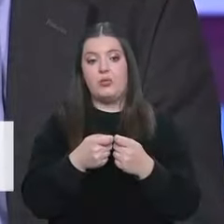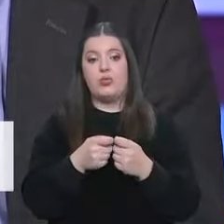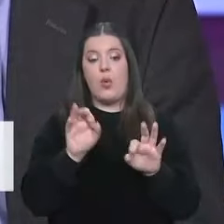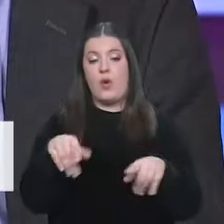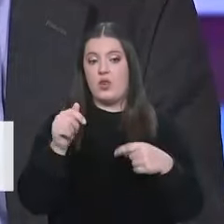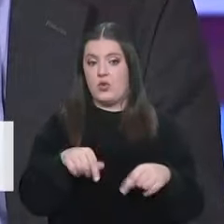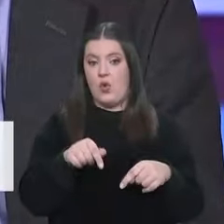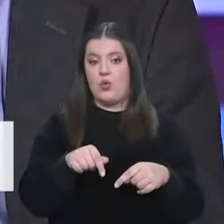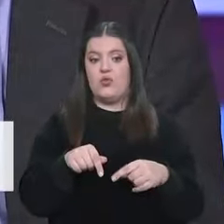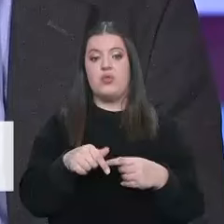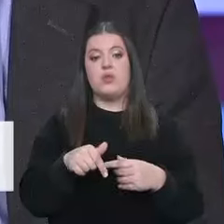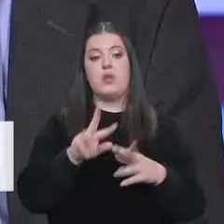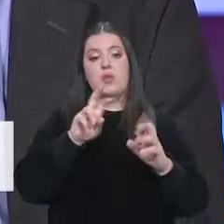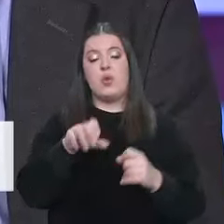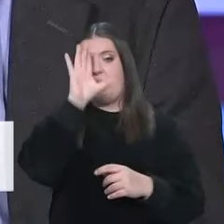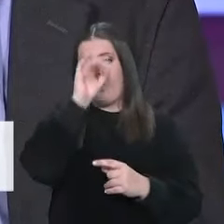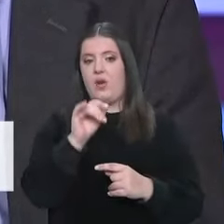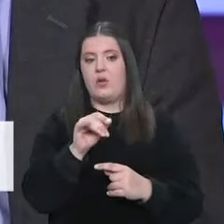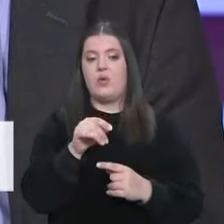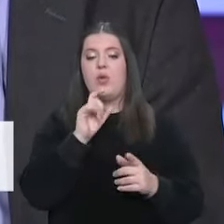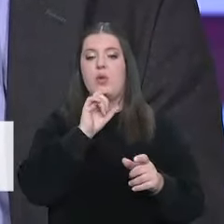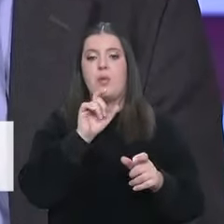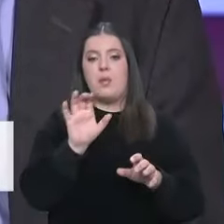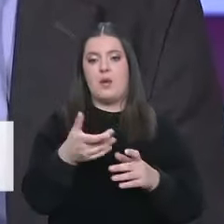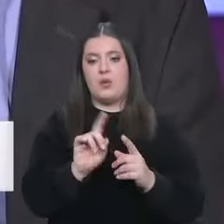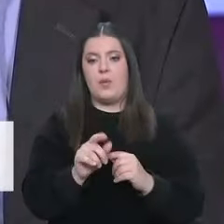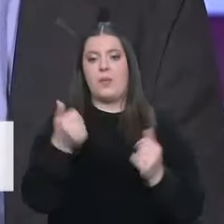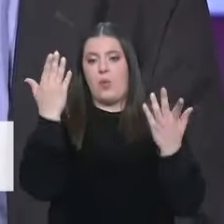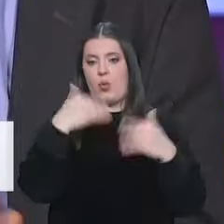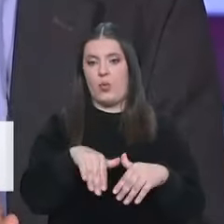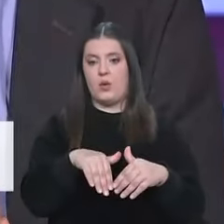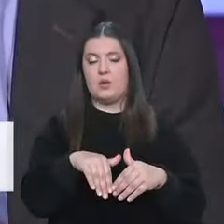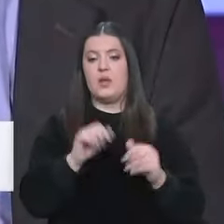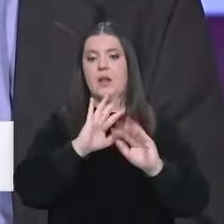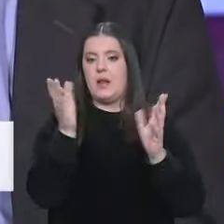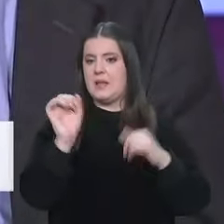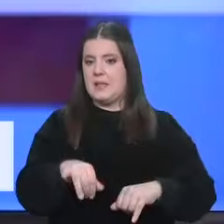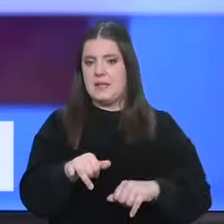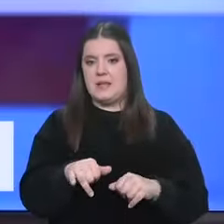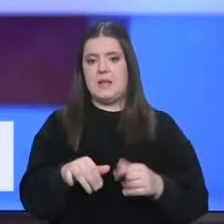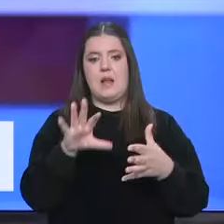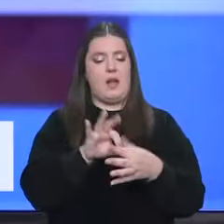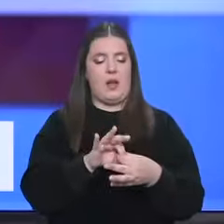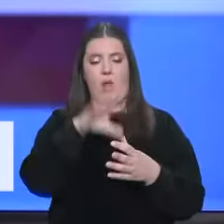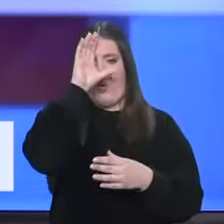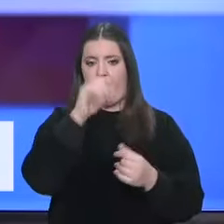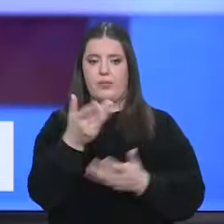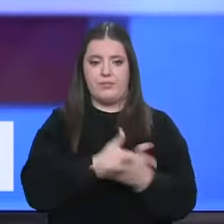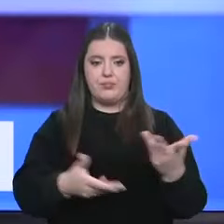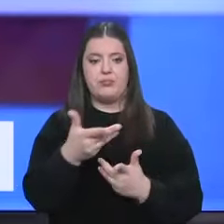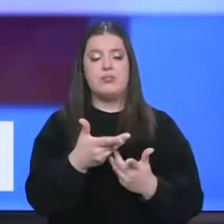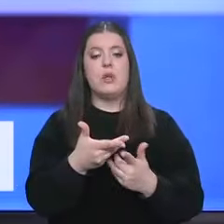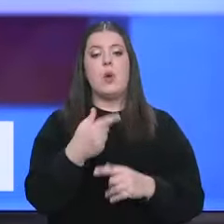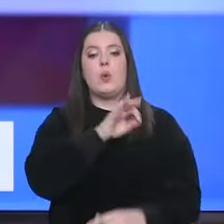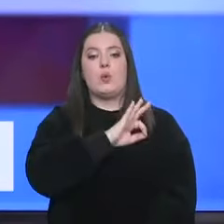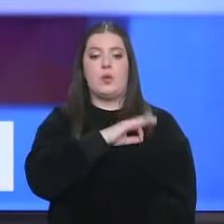hoje não foram sobre a governabilidade do país Boa noite claro que foram sobre a governabilidade do país elas o senhor